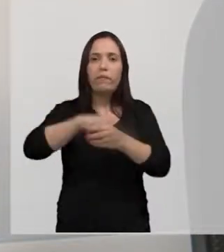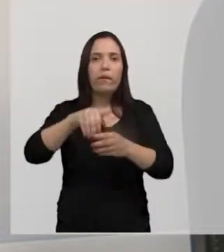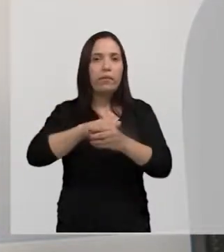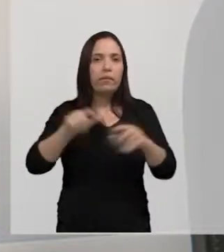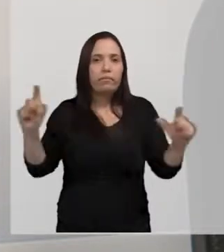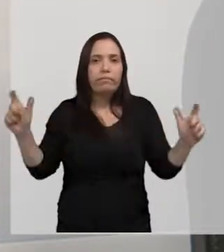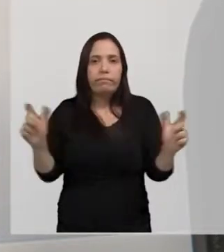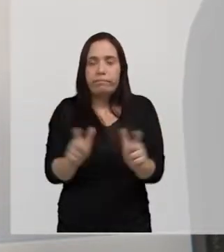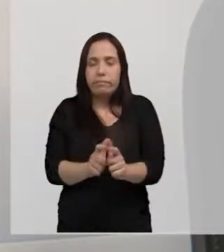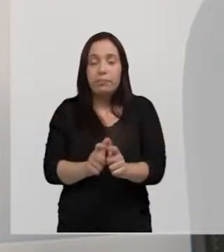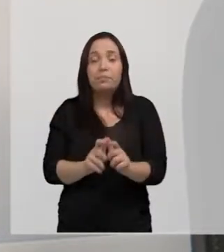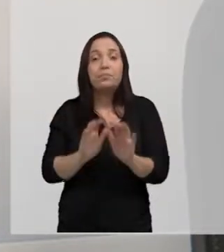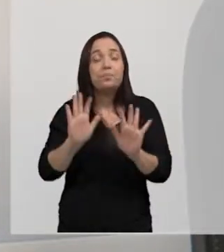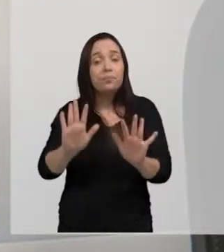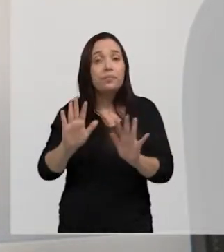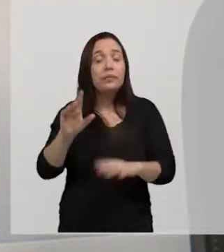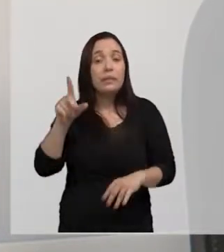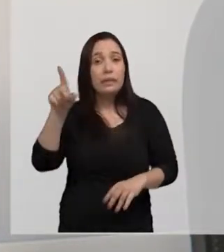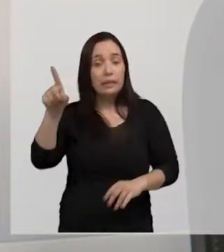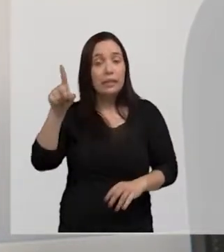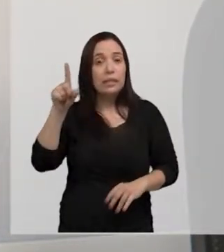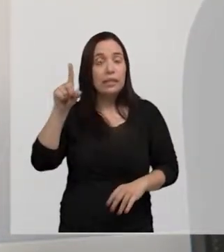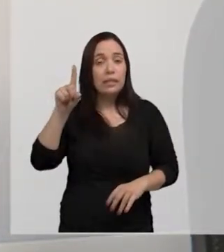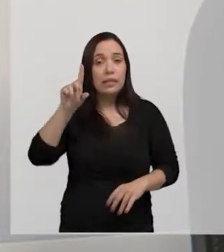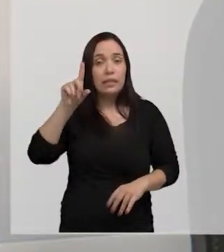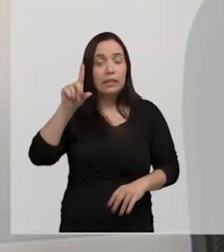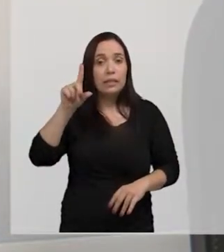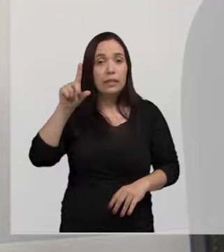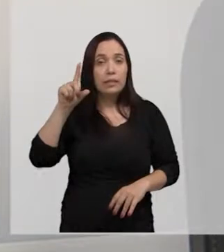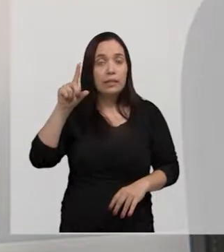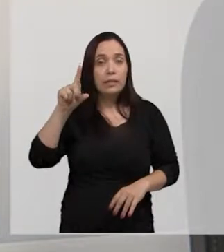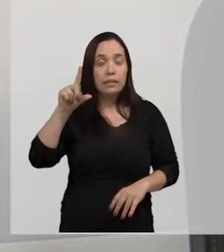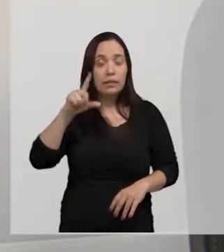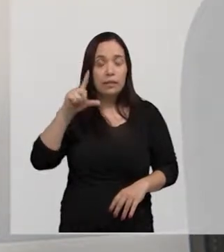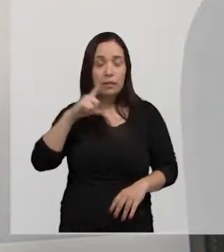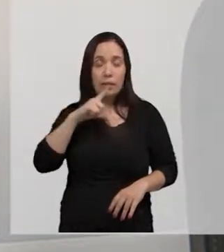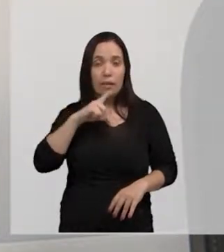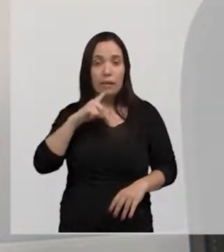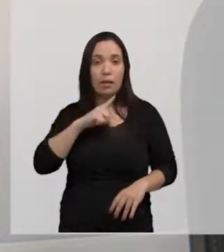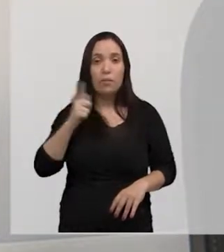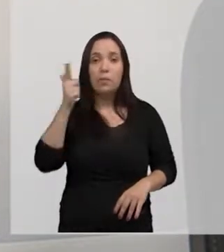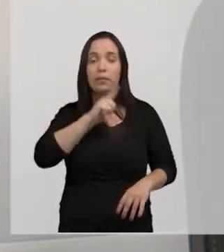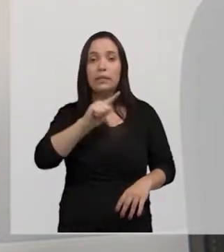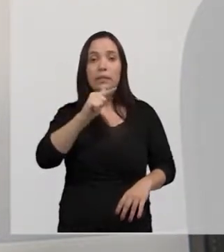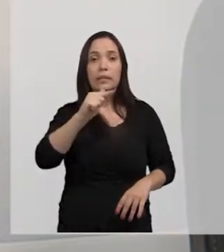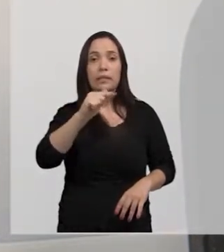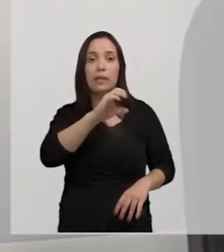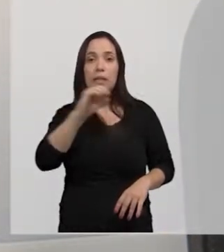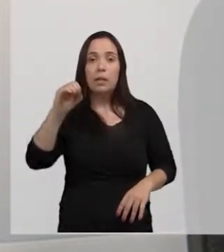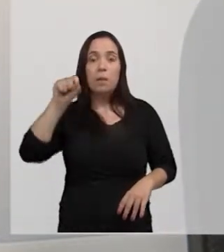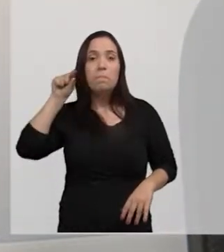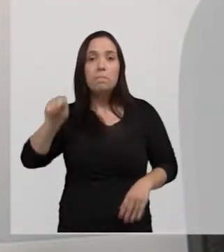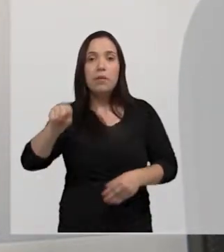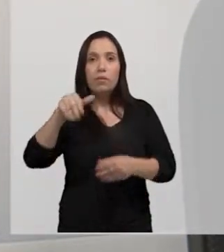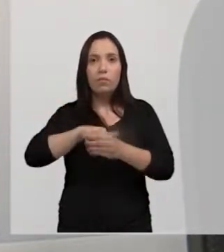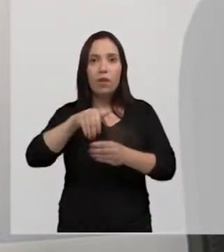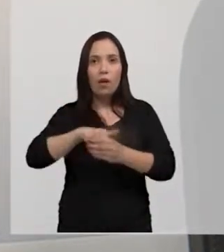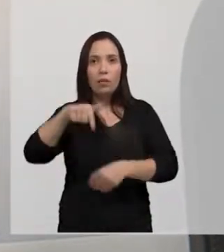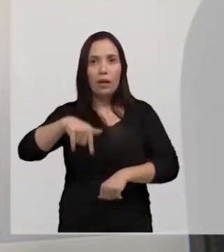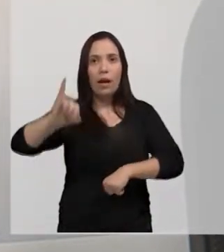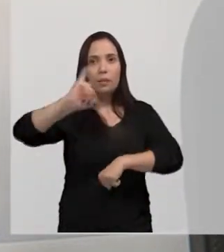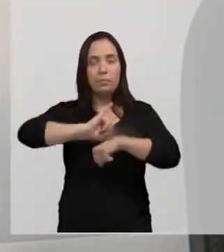tem uma ideia? O Ciro Gomes teve algo em torno de aproximadamente 700 mil votos na